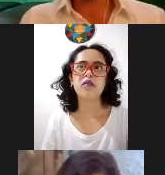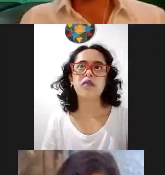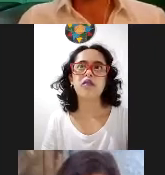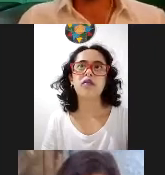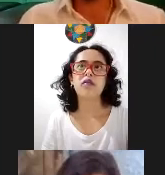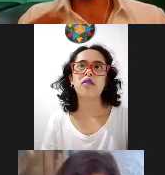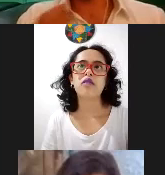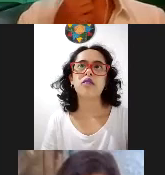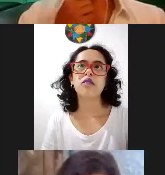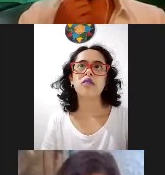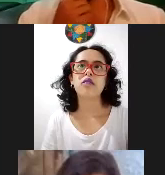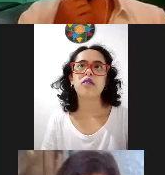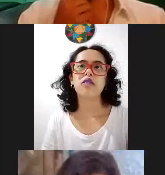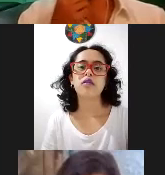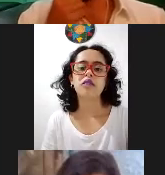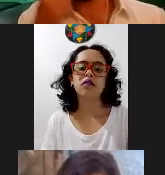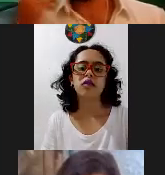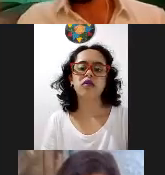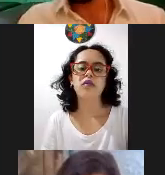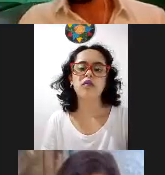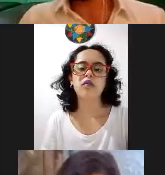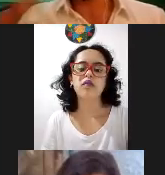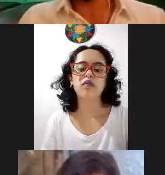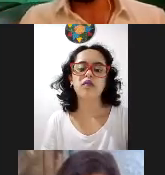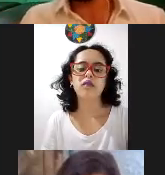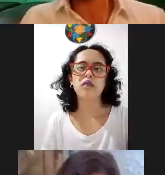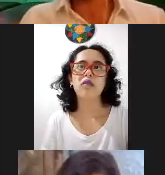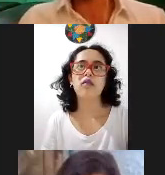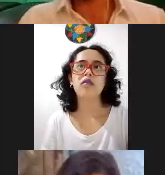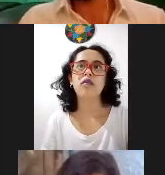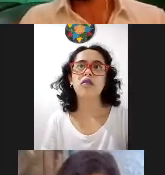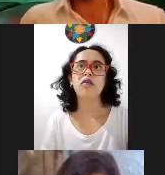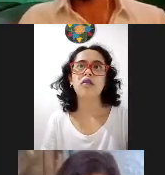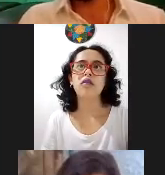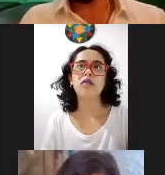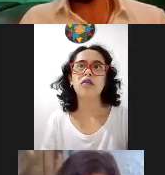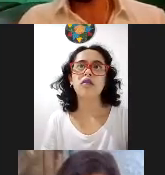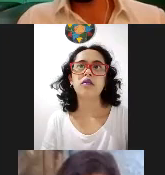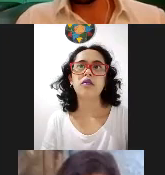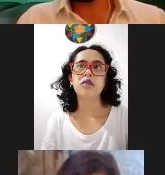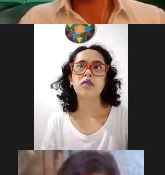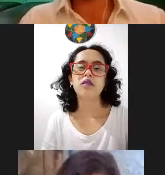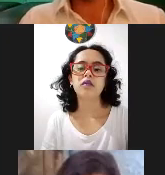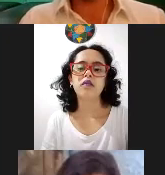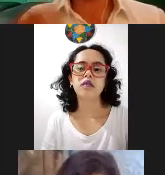a gente pode chamar até mesmo um fonoaudiólogo para que o Felipe tenha essa oportunidade de